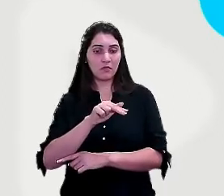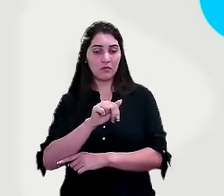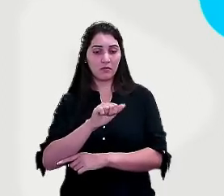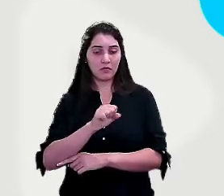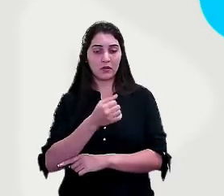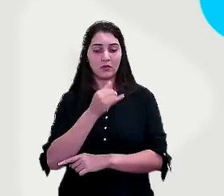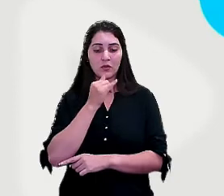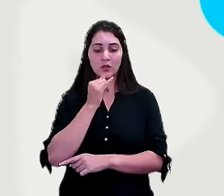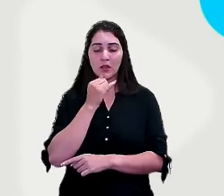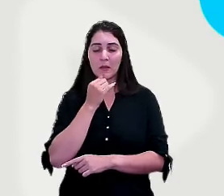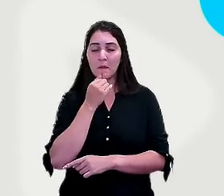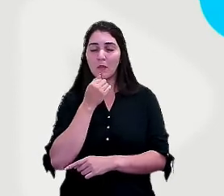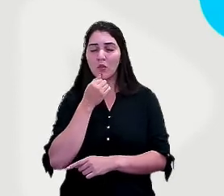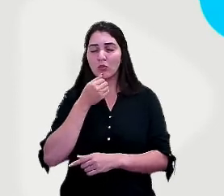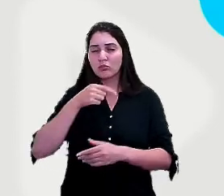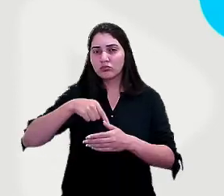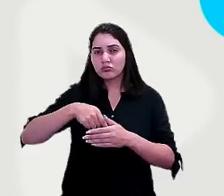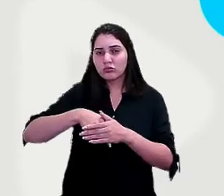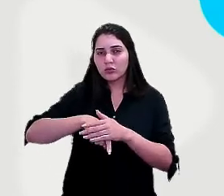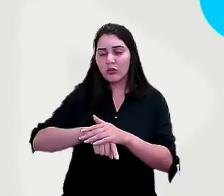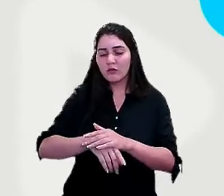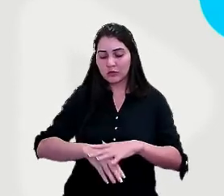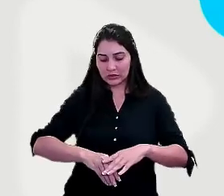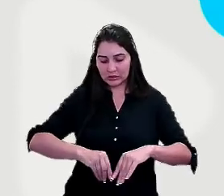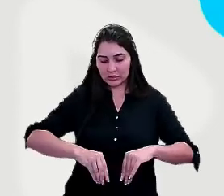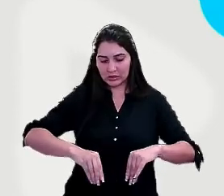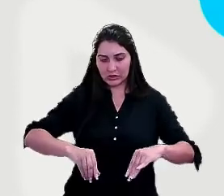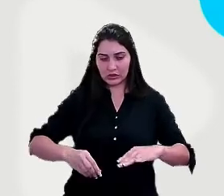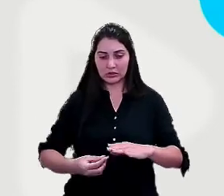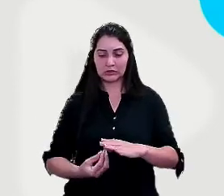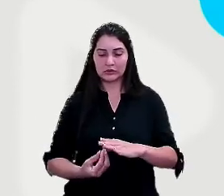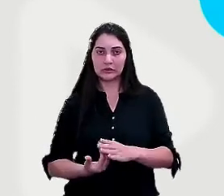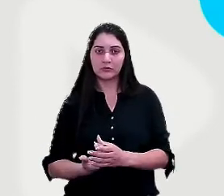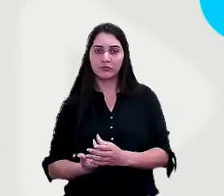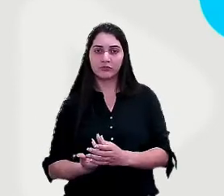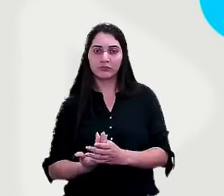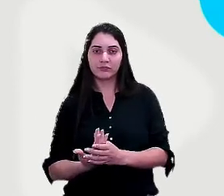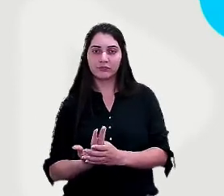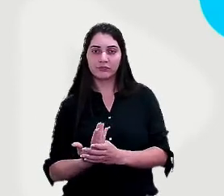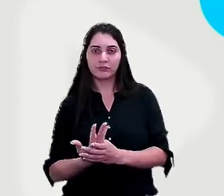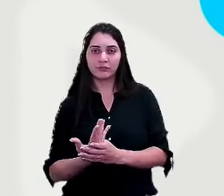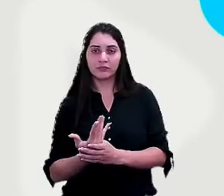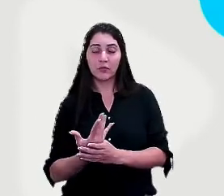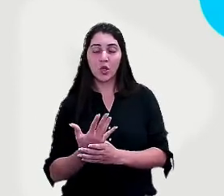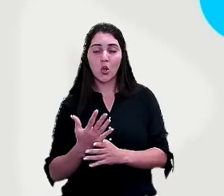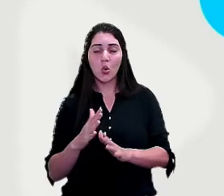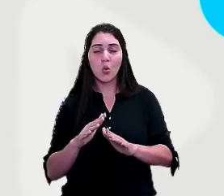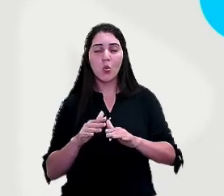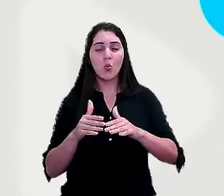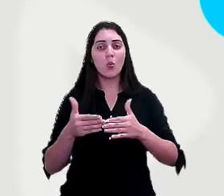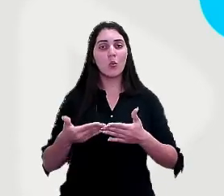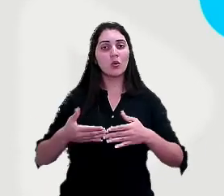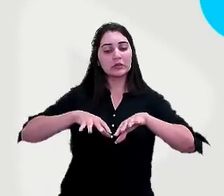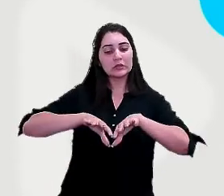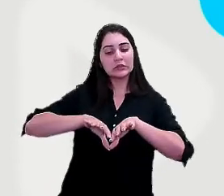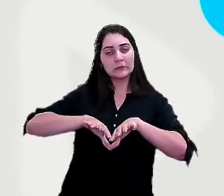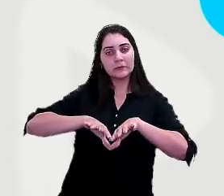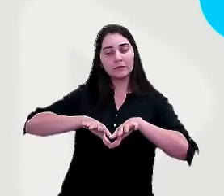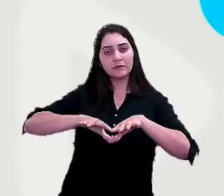da Terra, ó, como ele começa e fratura a crosta terrestre, e aí quando ele se separa causando corrente de